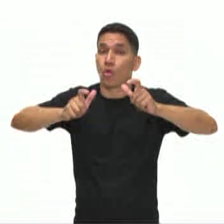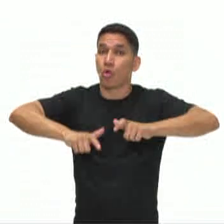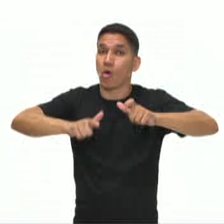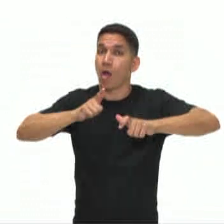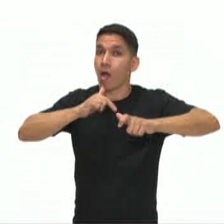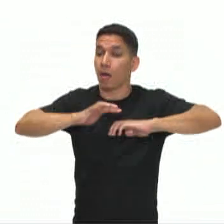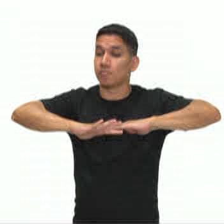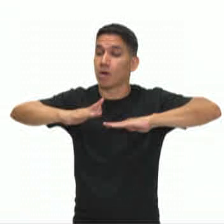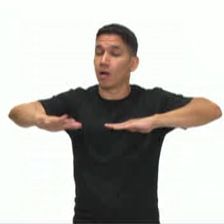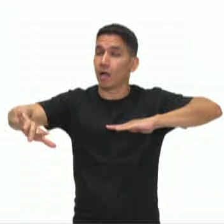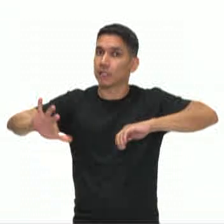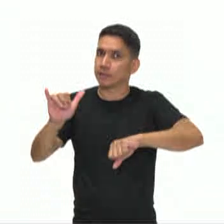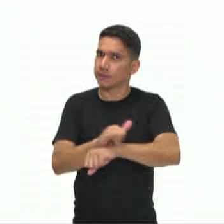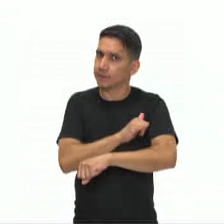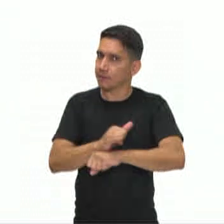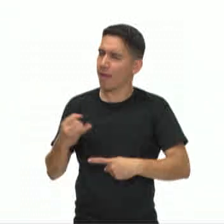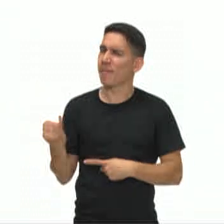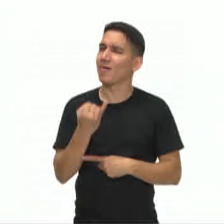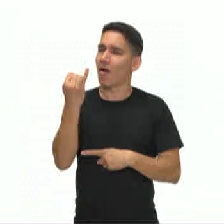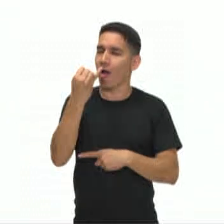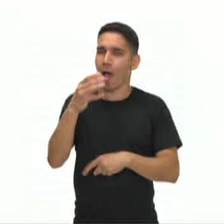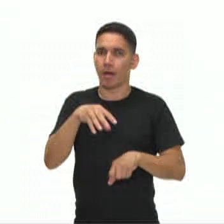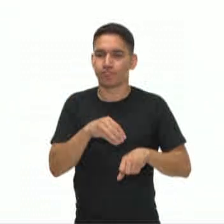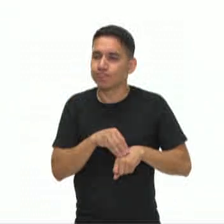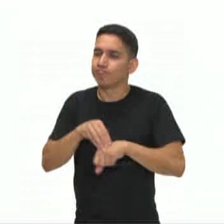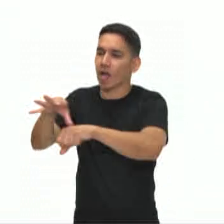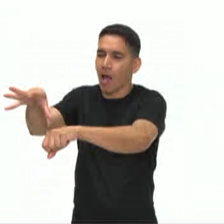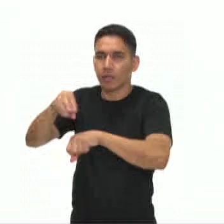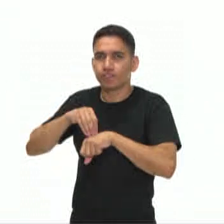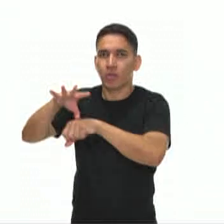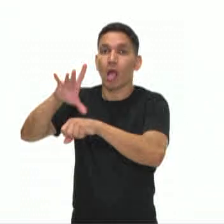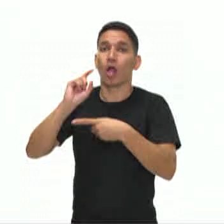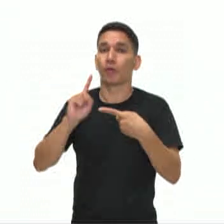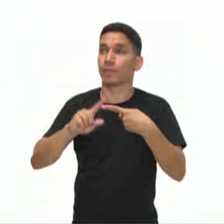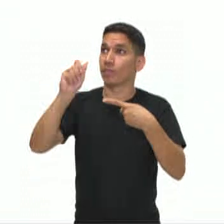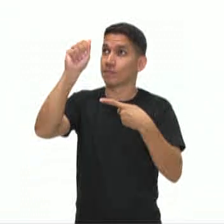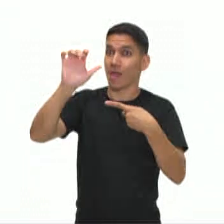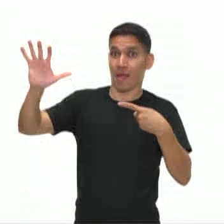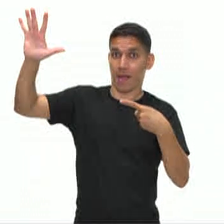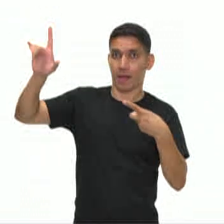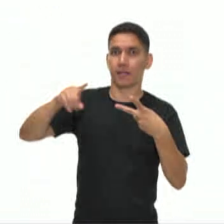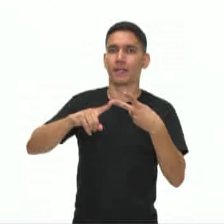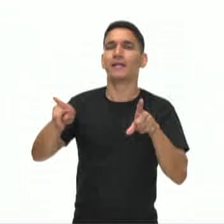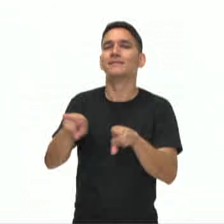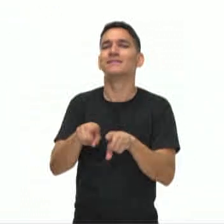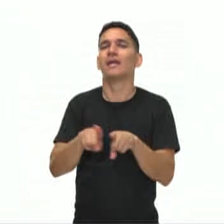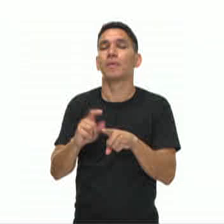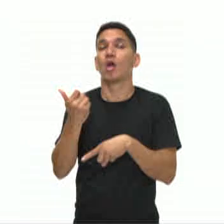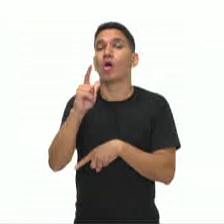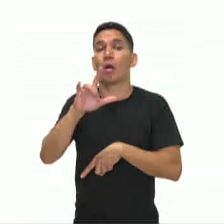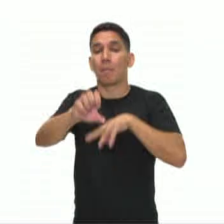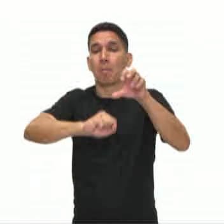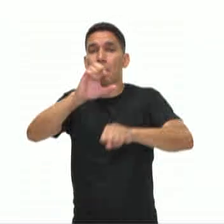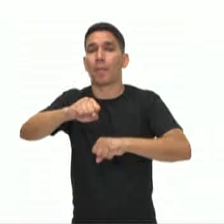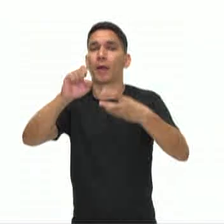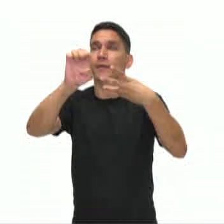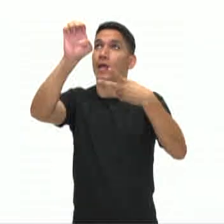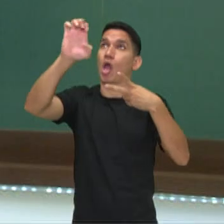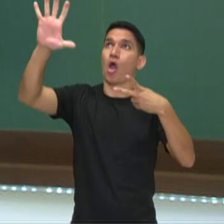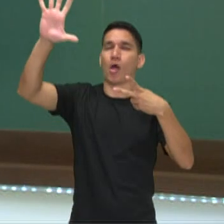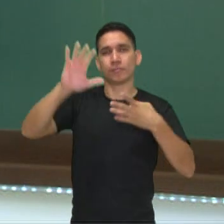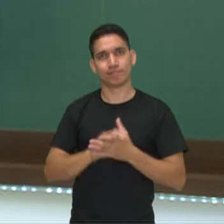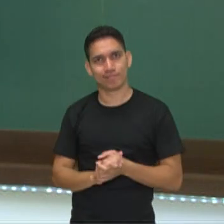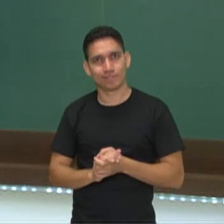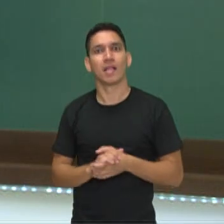estratégica entre um importante mercado exportador, Ásia, e um grande centro consumidor, a Europa.